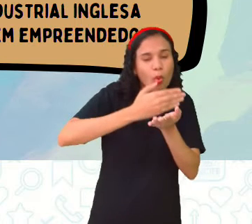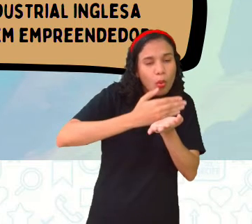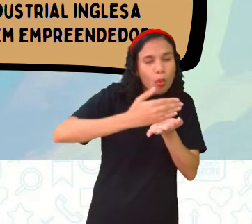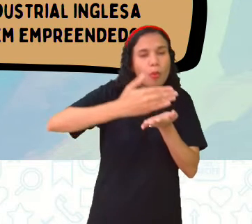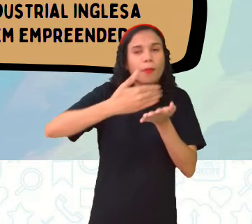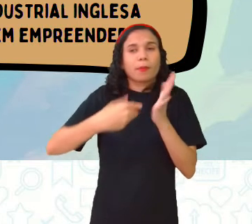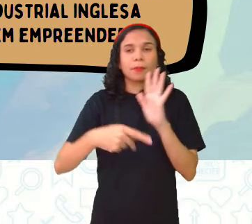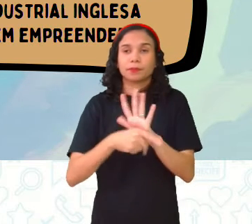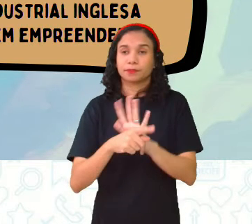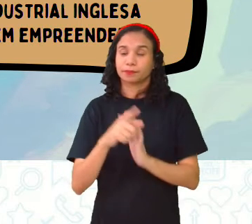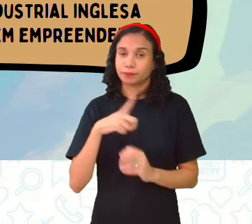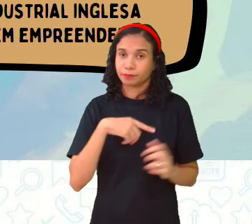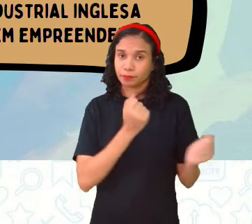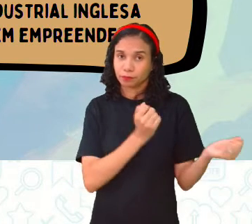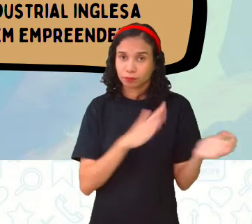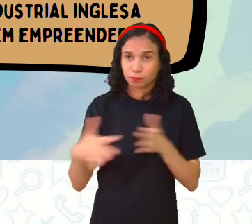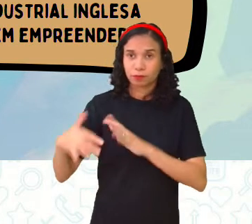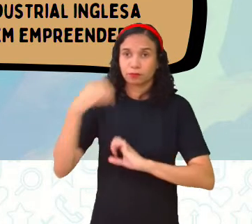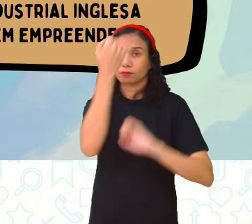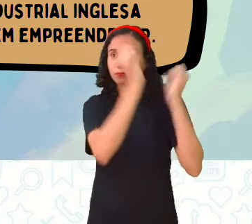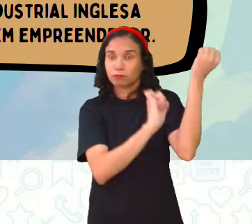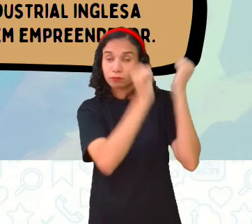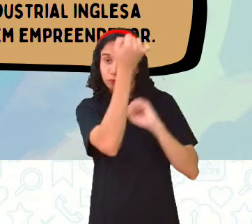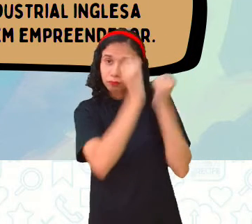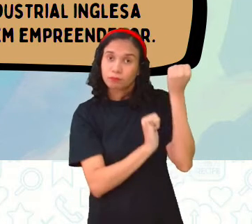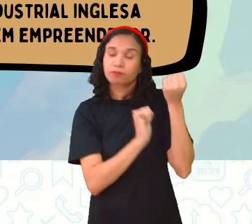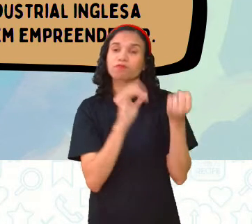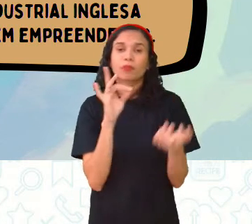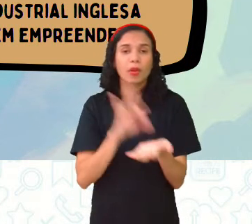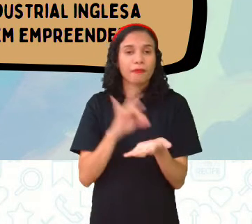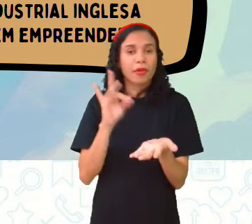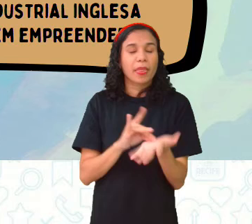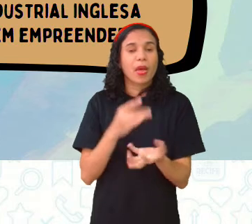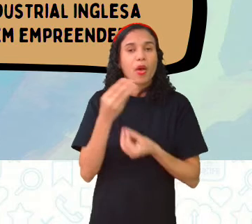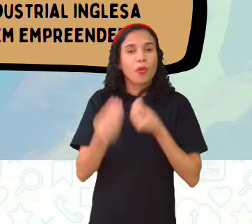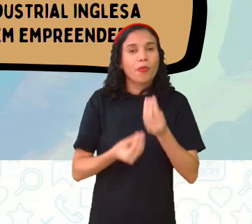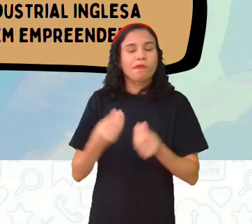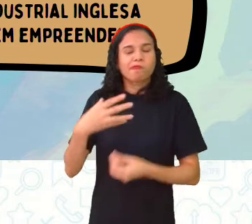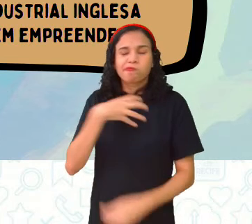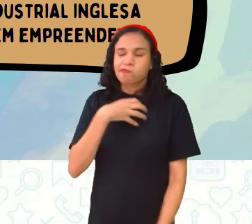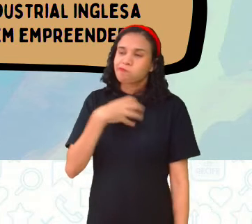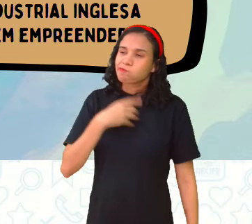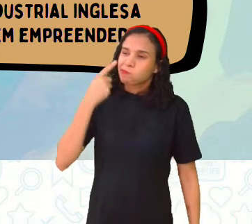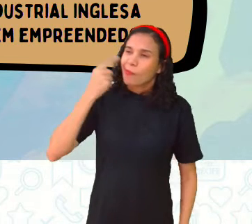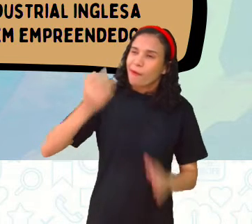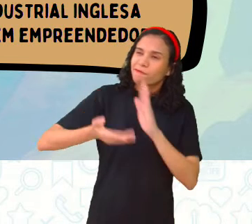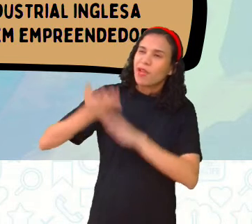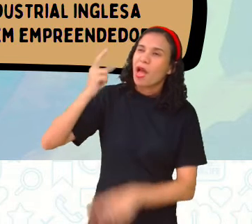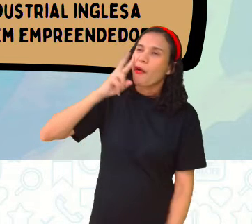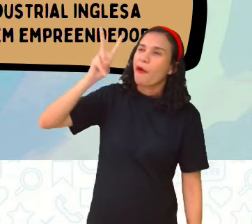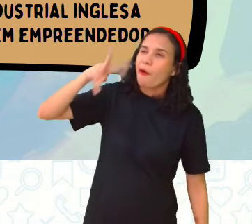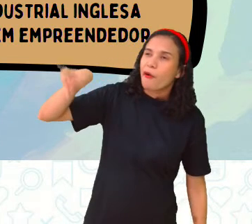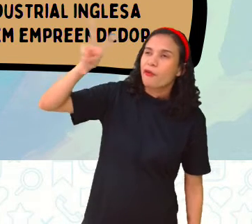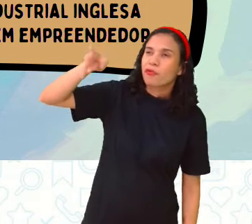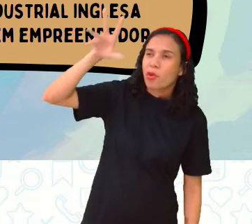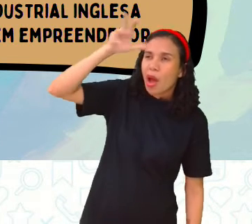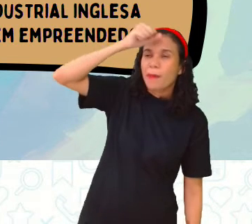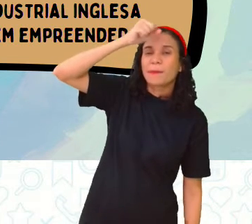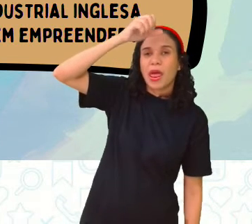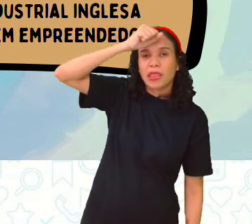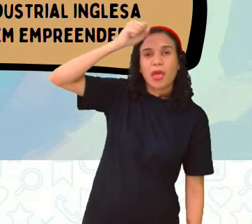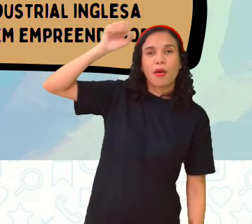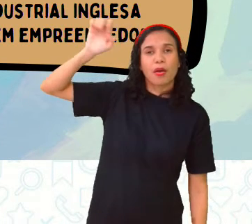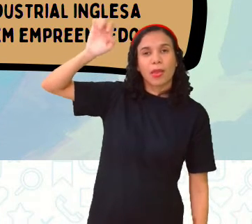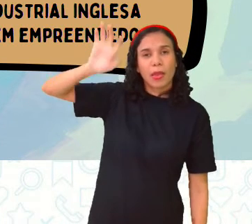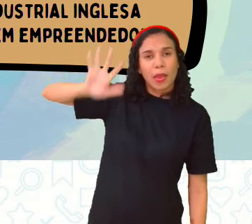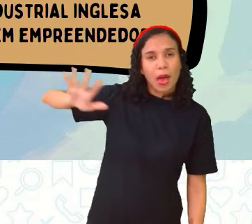pontapé inicial no processo de industrialização e veio muito, né, da inspiração com essa viagem que ele teve. Lá na Europa, né,